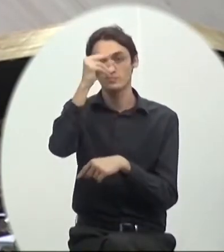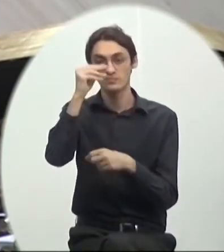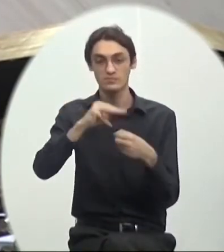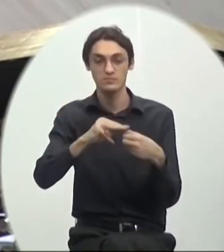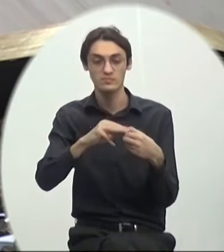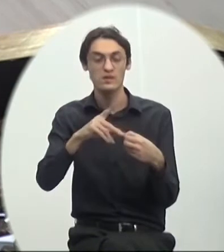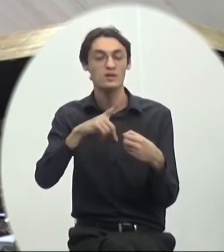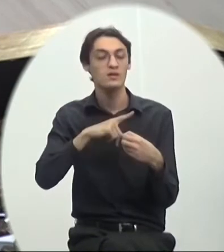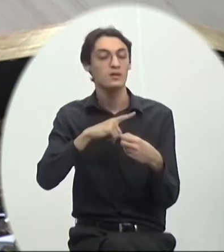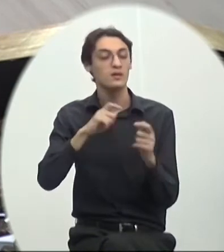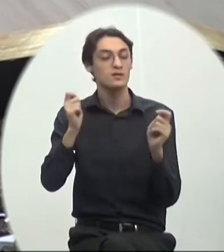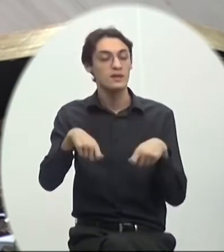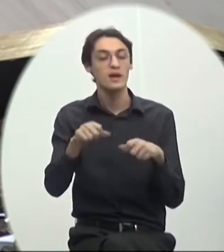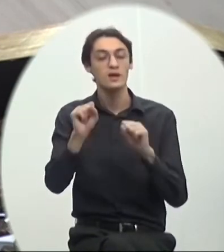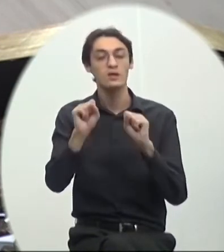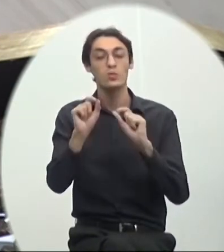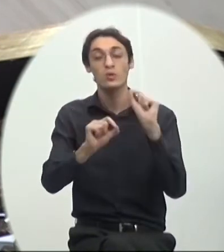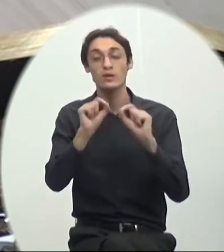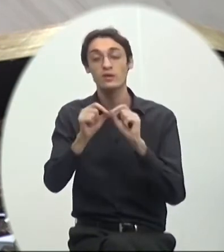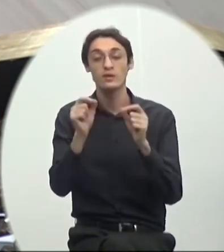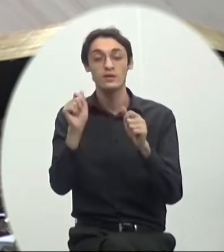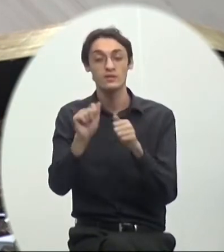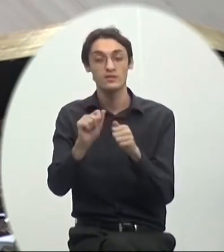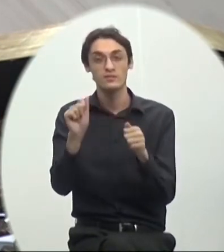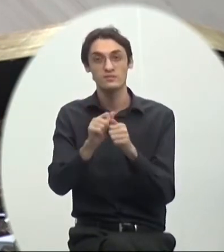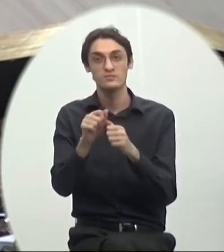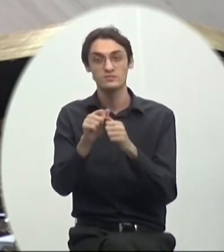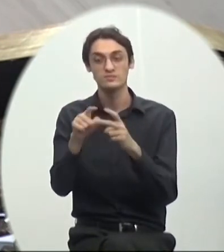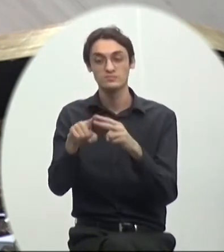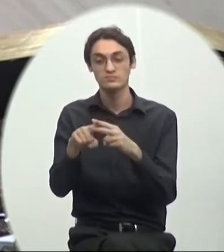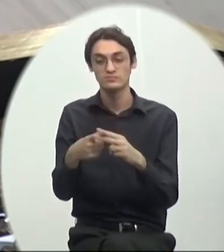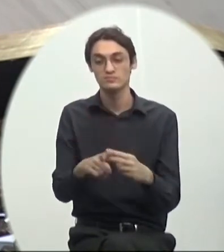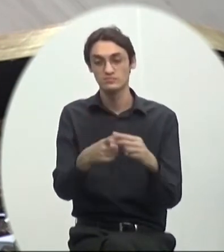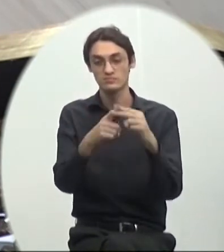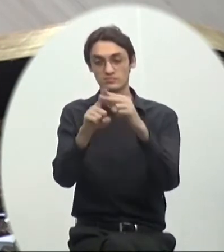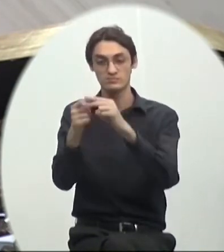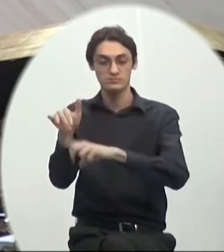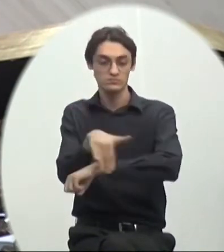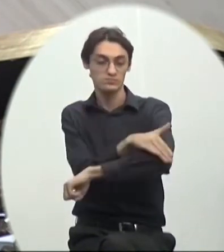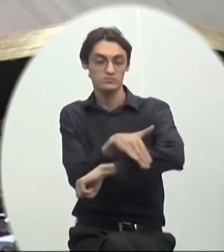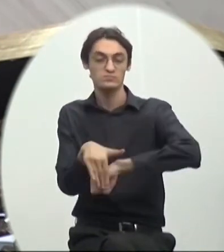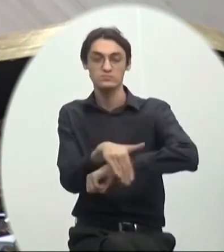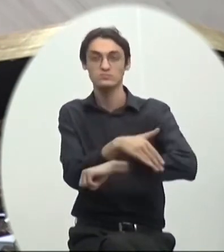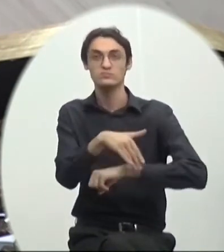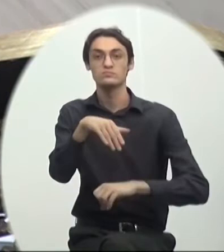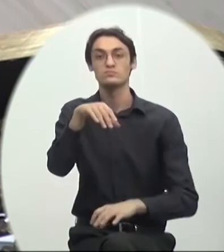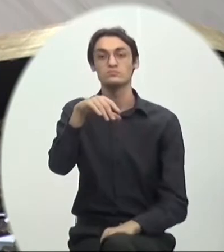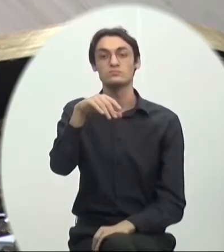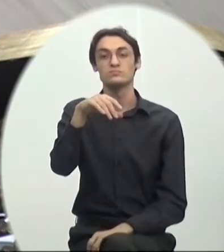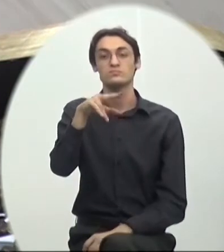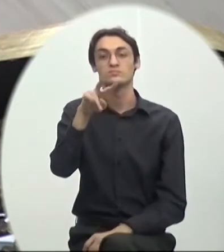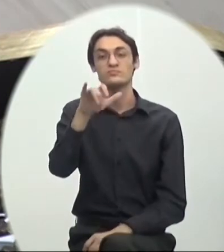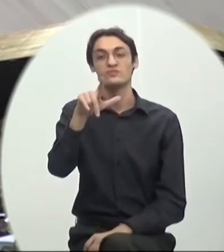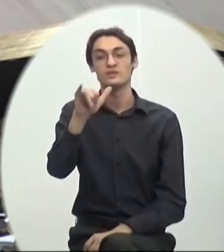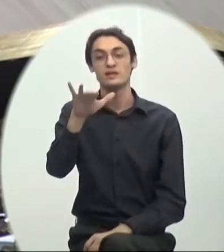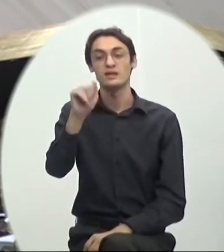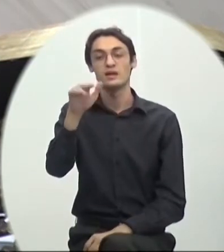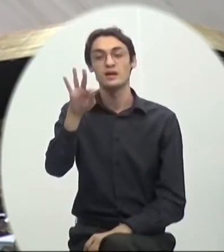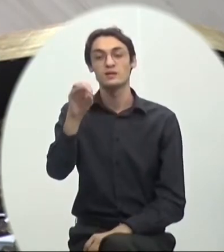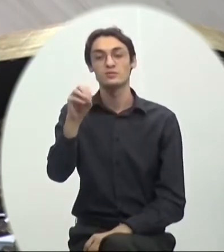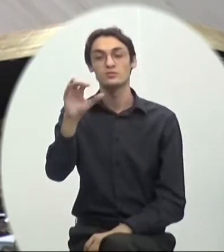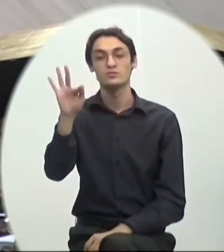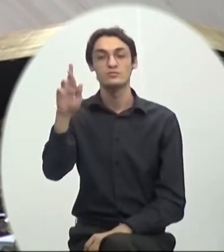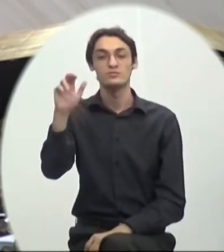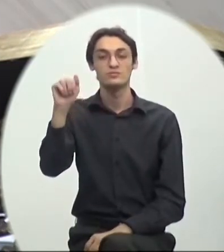há possibilidade de realizar a manutenção da rua Viriato Francisco